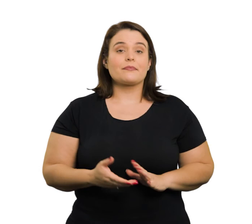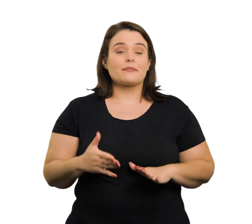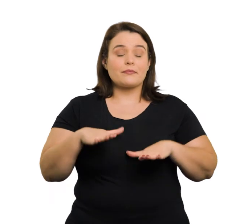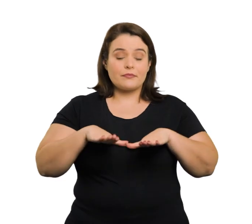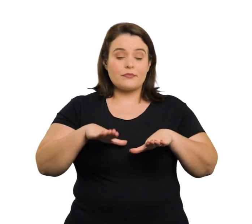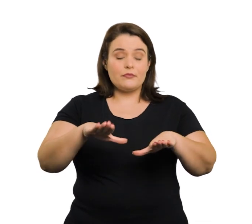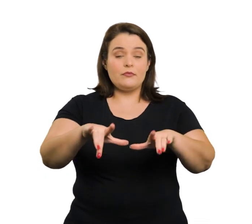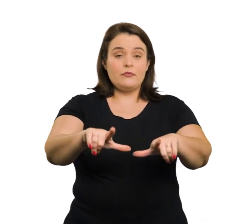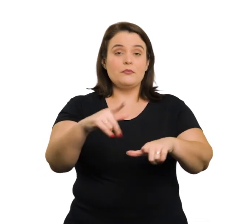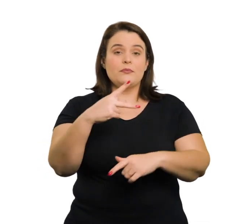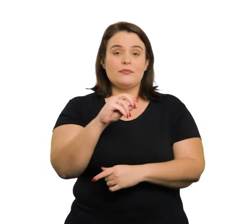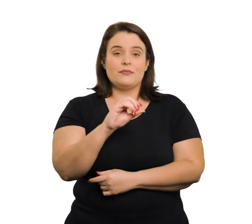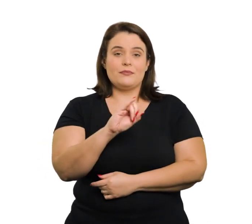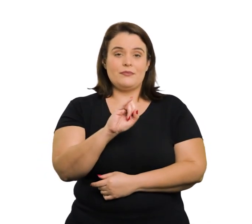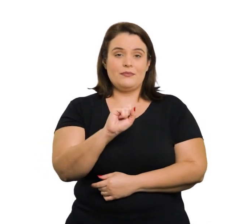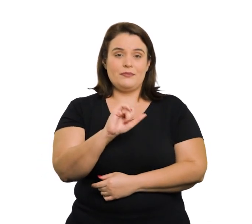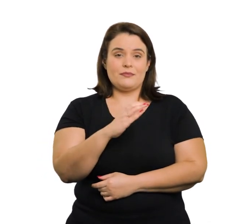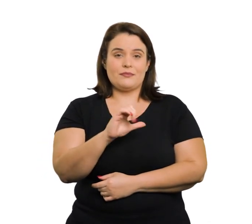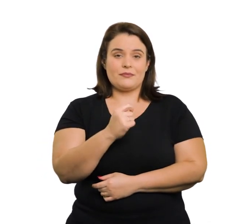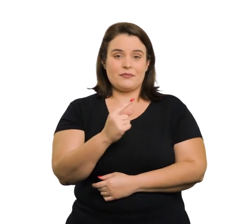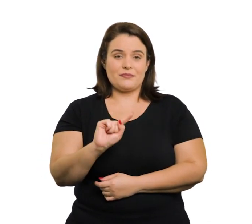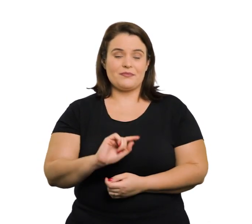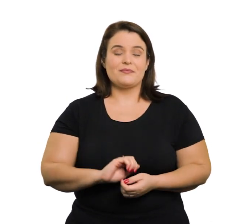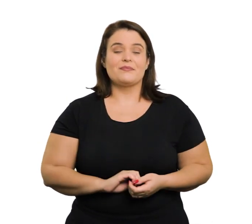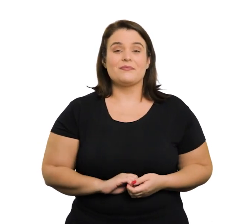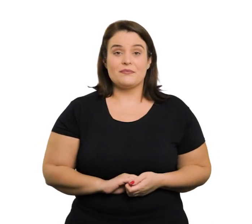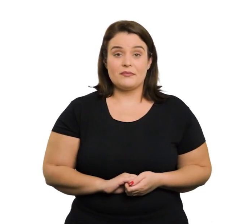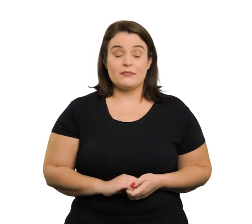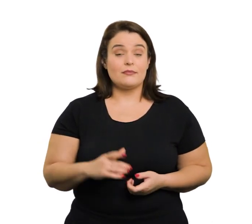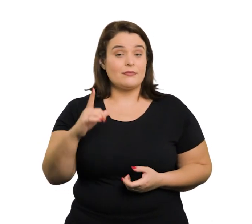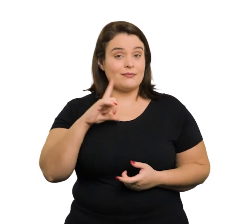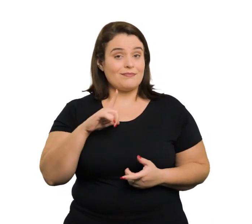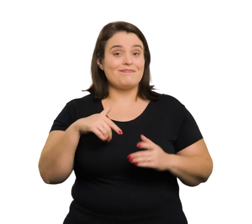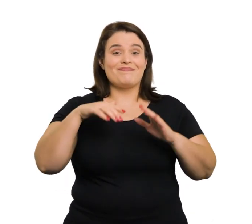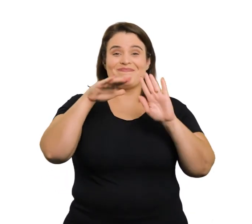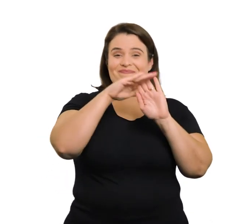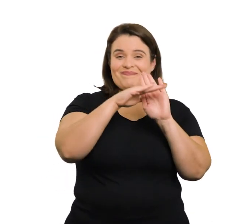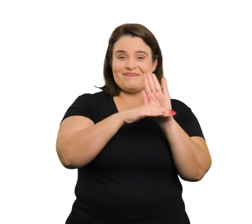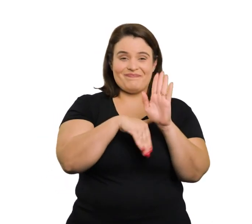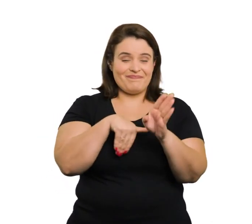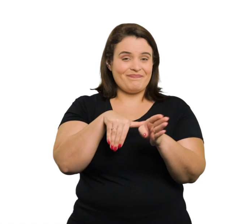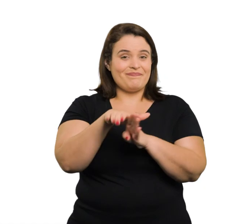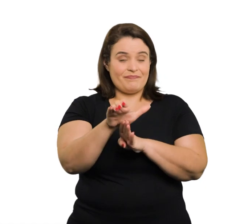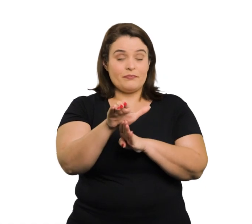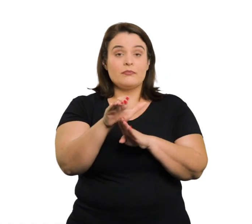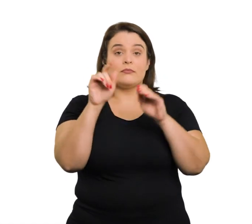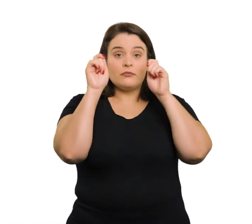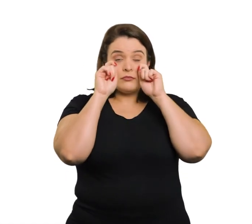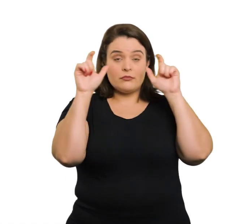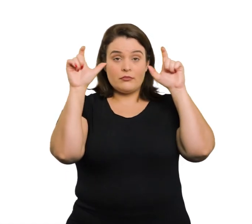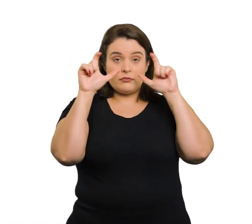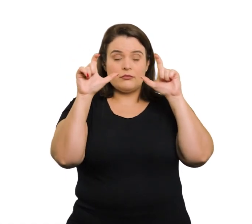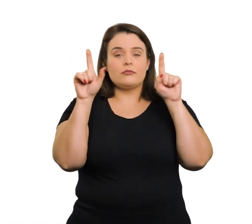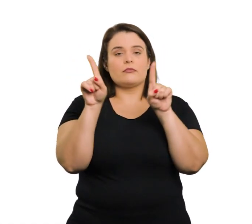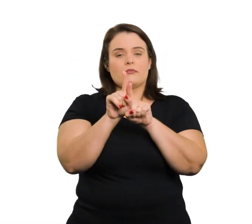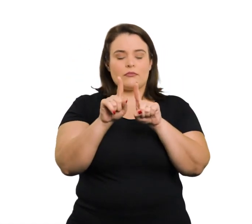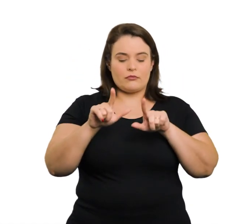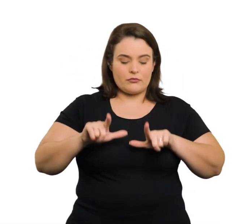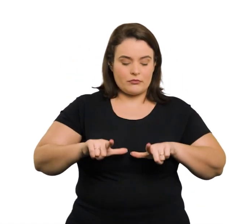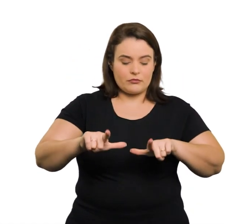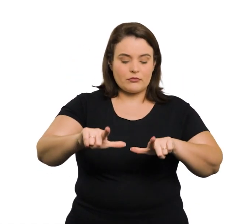Composição dos pisos táteis de alerta e direcional. Ao atender às suas funções de orientação e alerta,